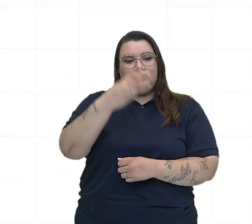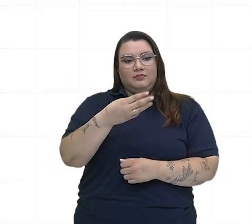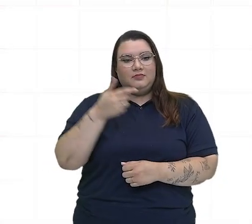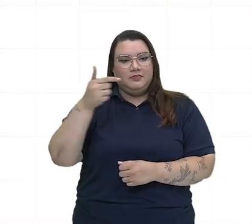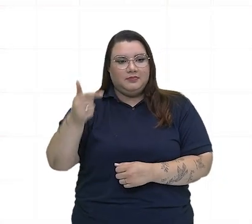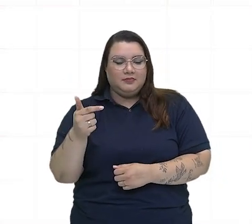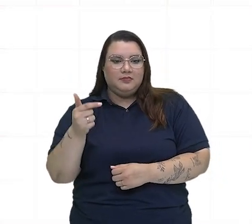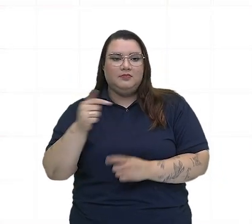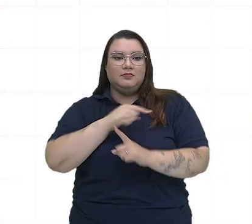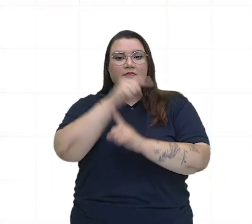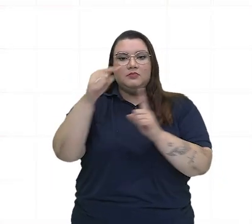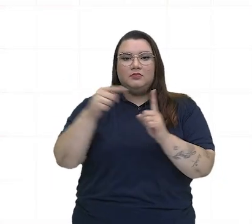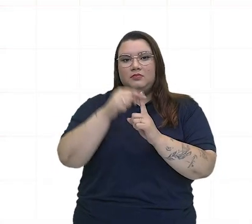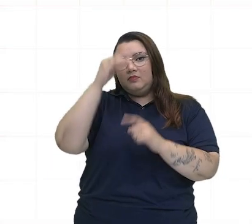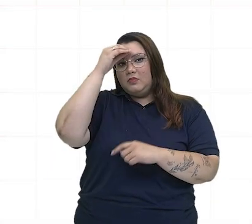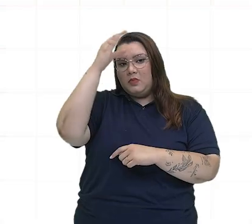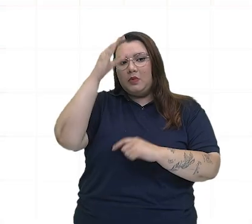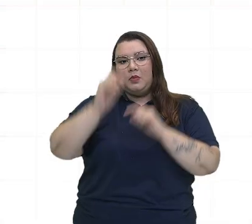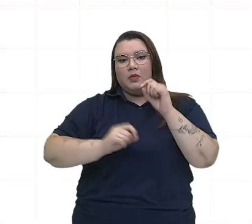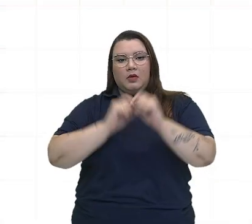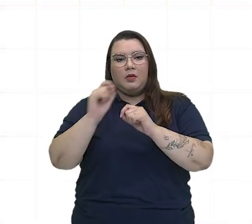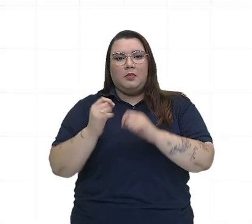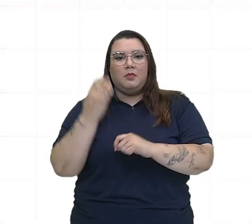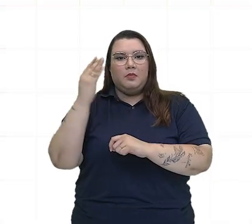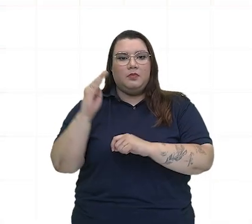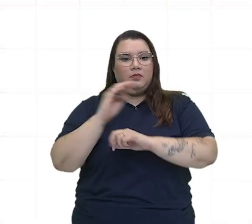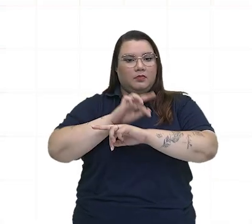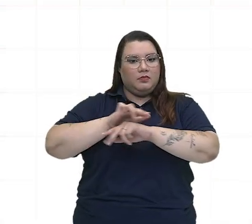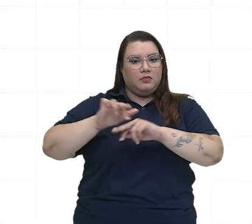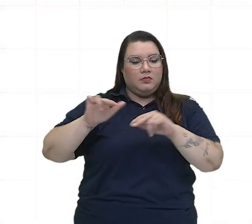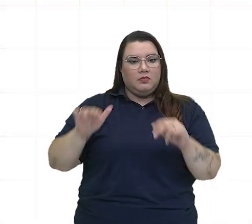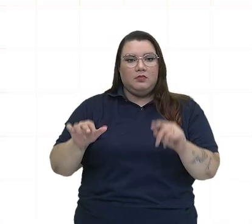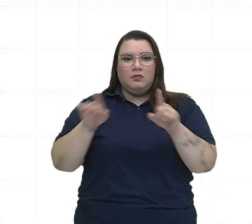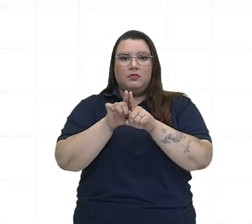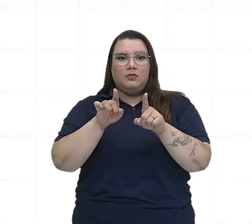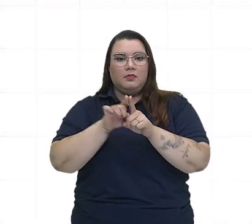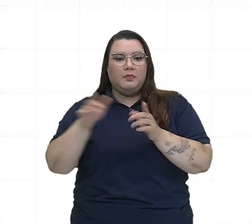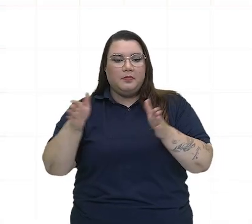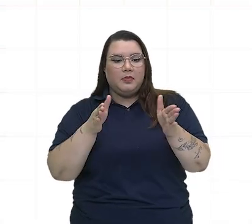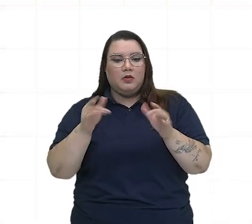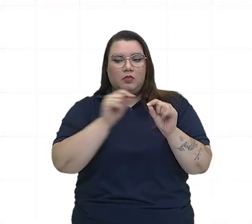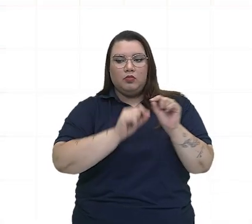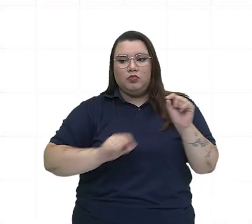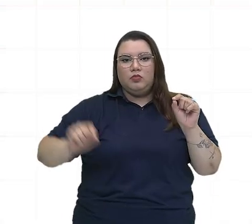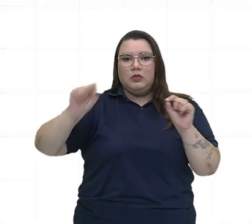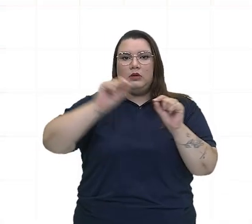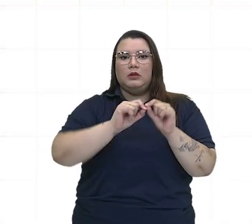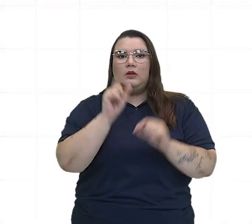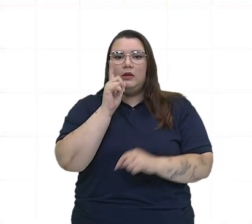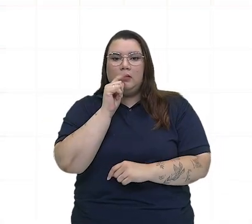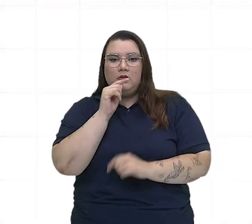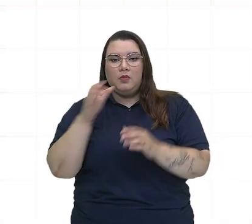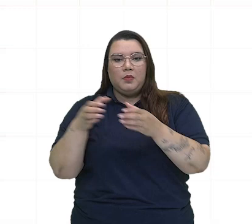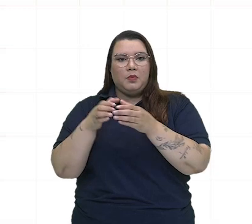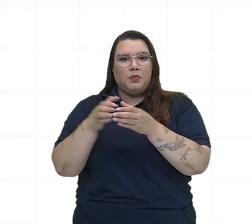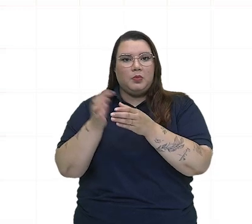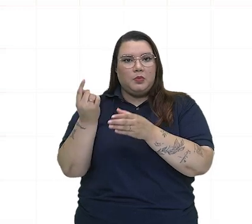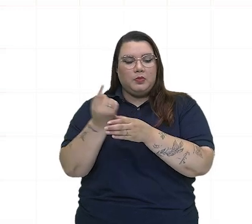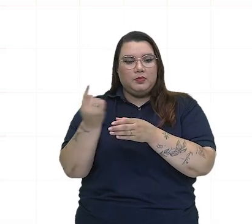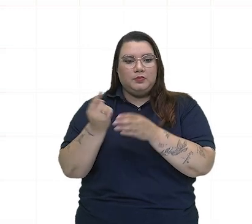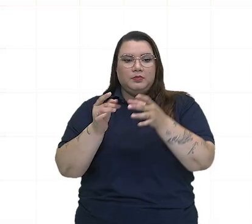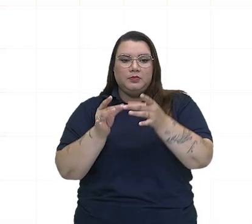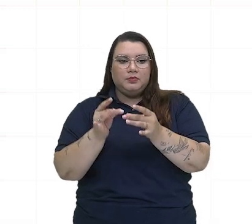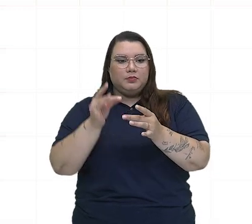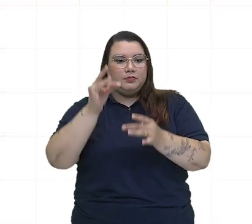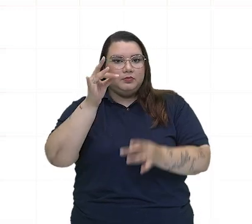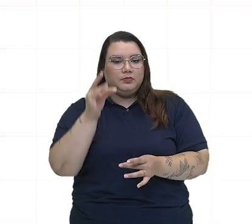aula de número 32 e o objeto de conhecimento é Biodiversidade e Ciclo Hidrológico, parte 1.